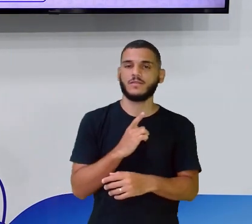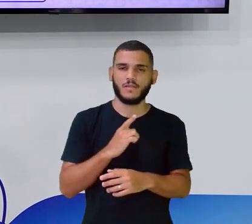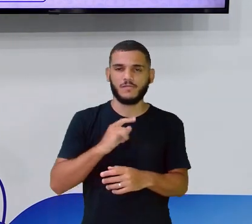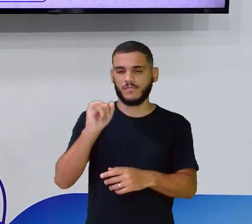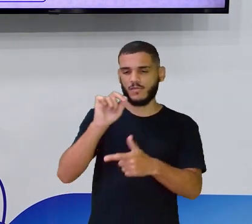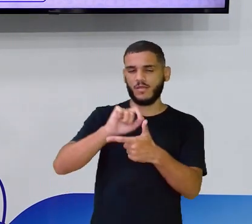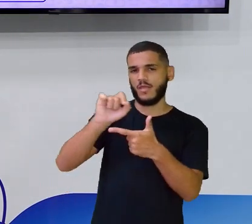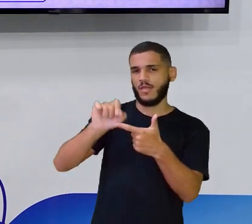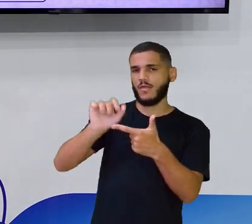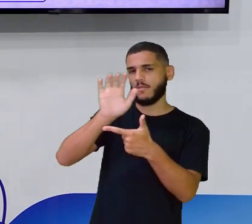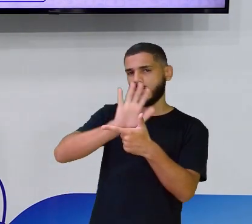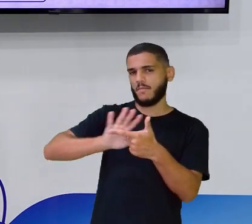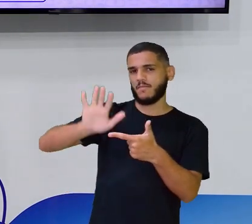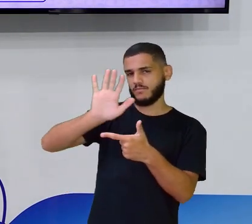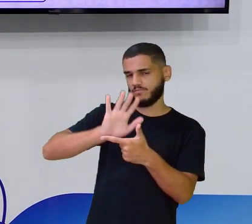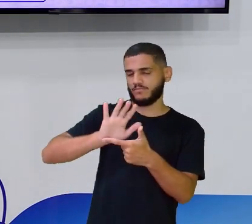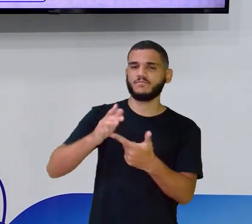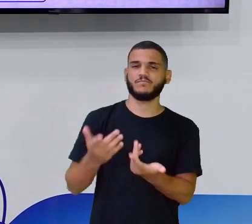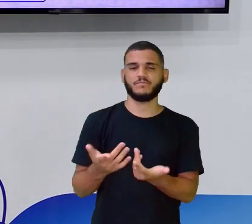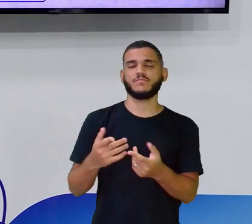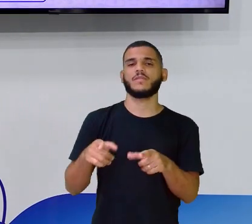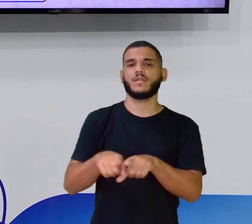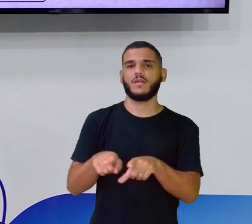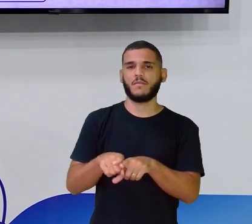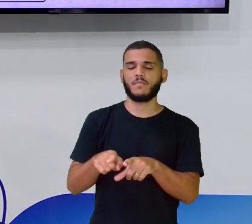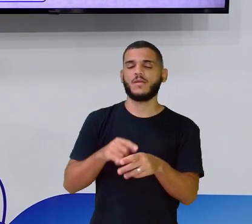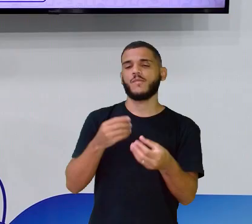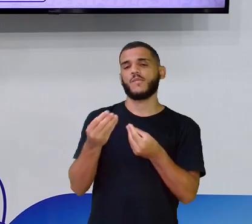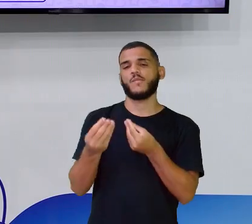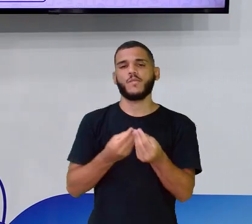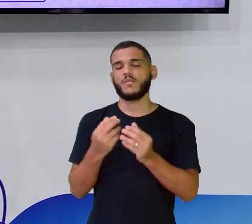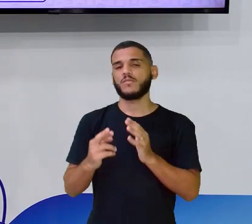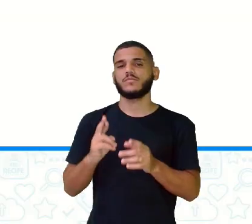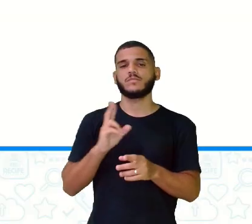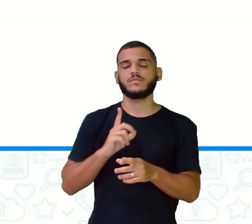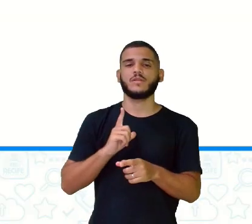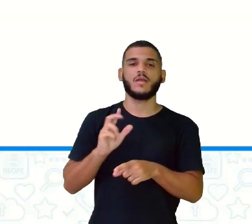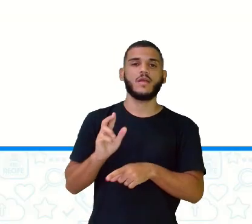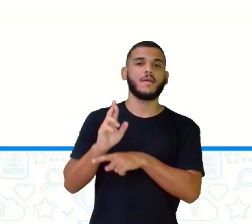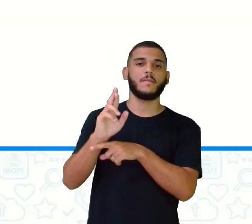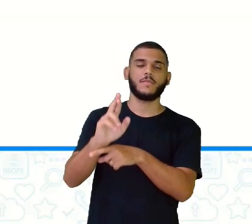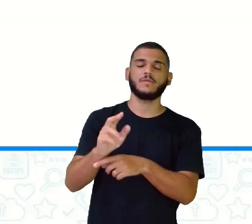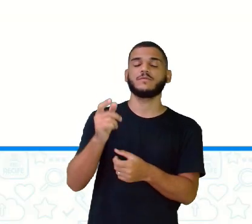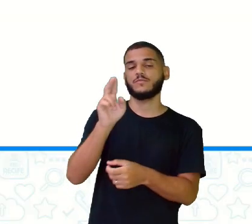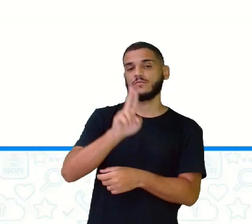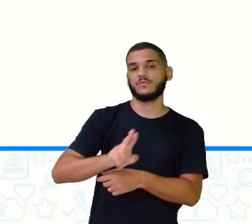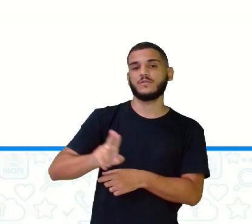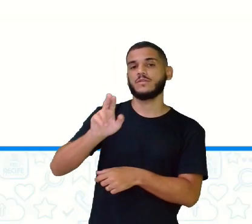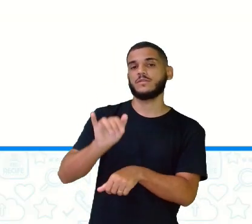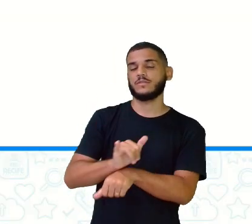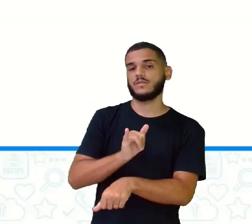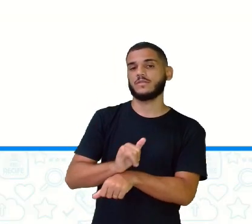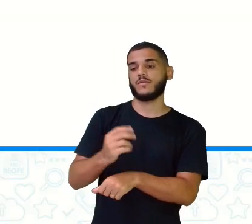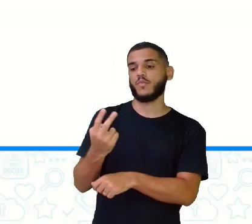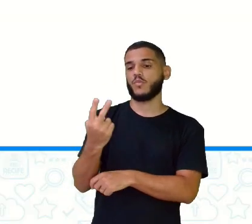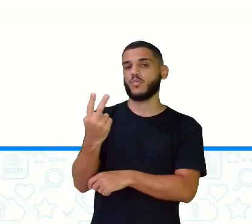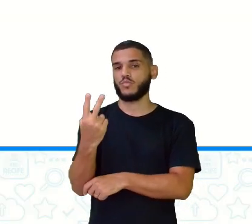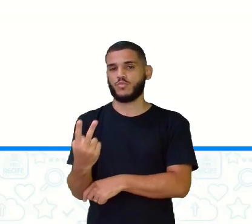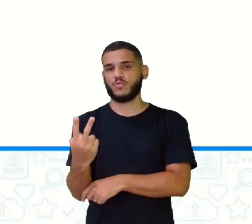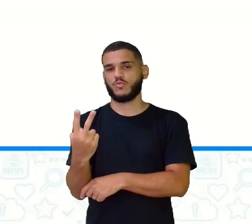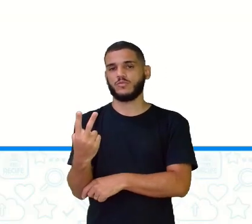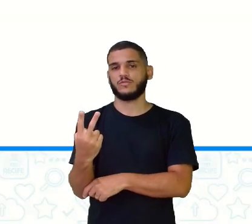figuras planas aqui, né? As formas planas são representadas a partir de um plano que possui duas